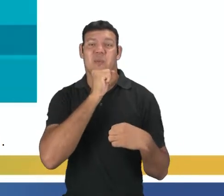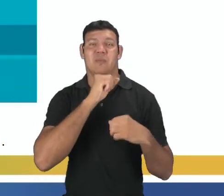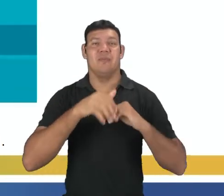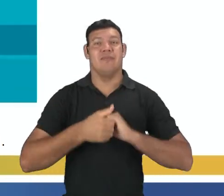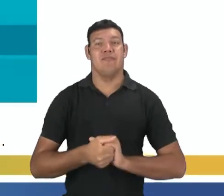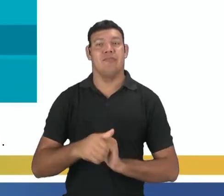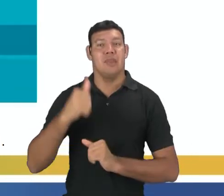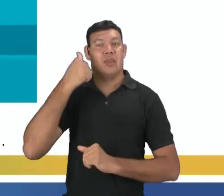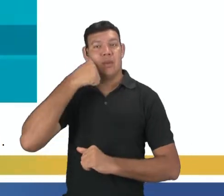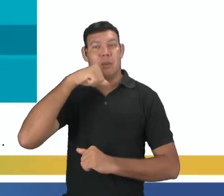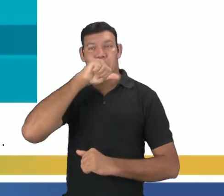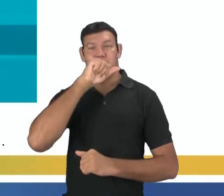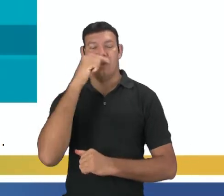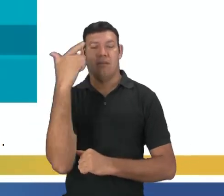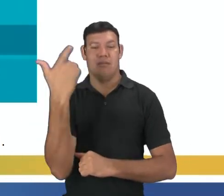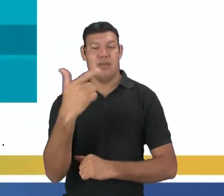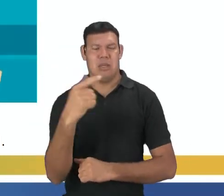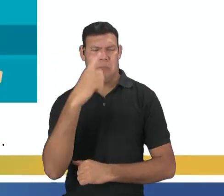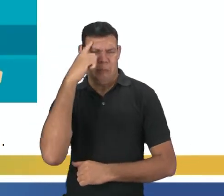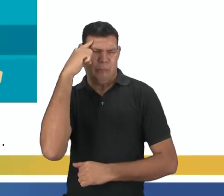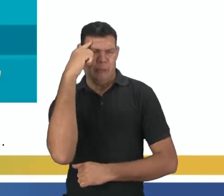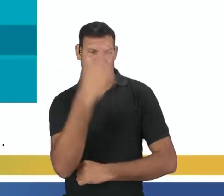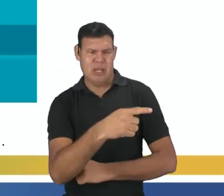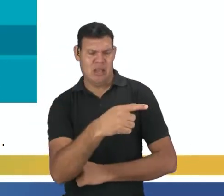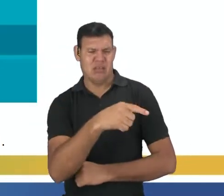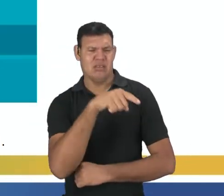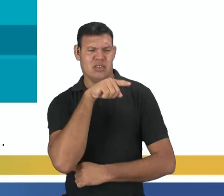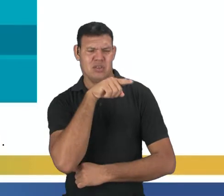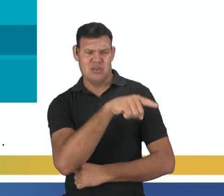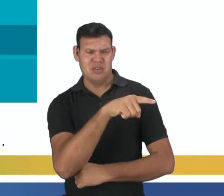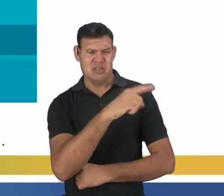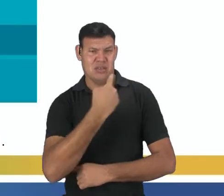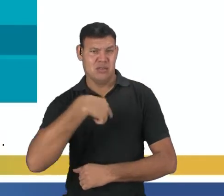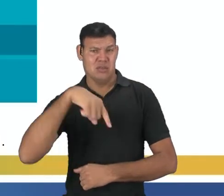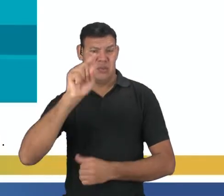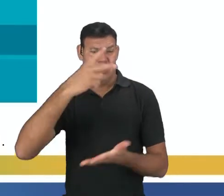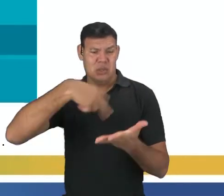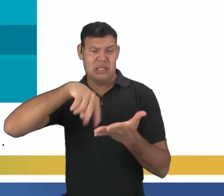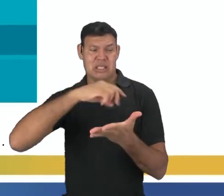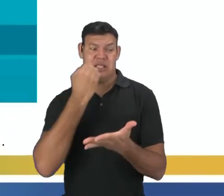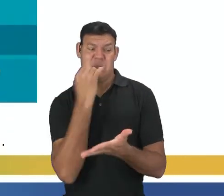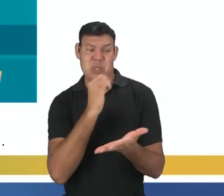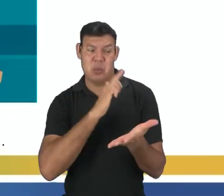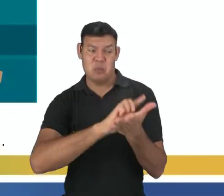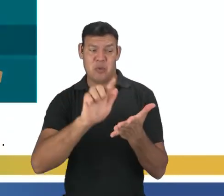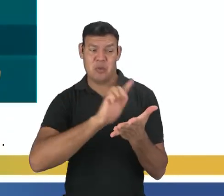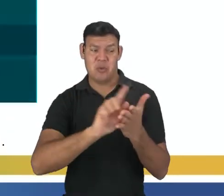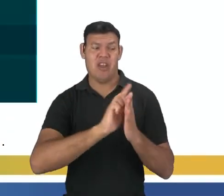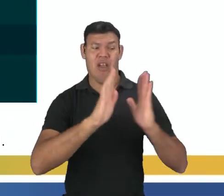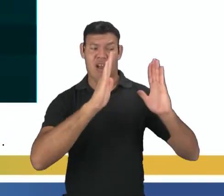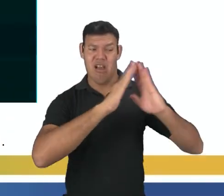A madrasta ordenou que Cinderela só iria ao baile depois que limpasse toda a casa.